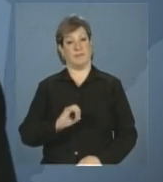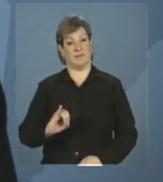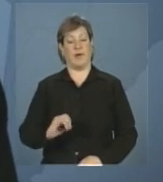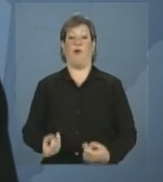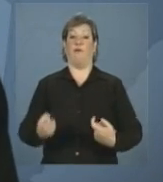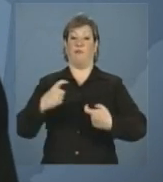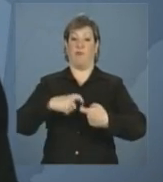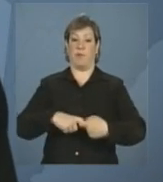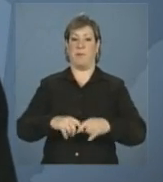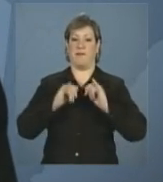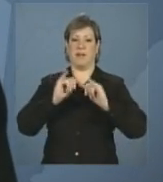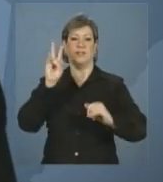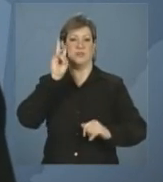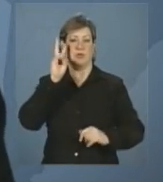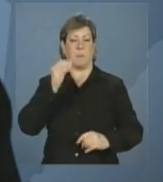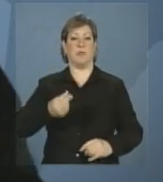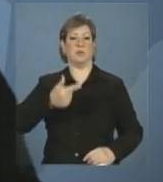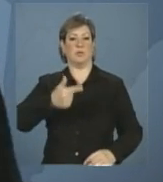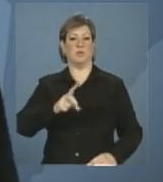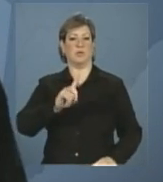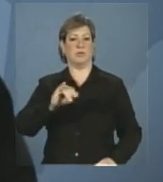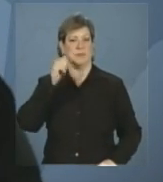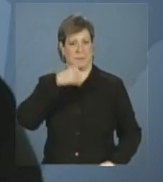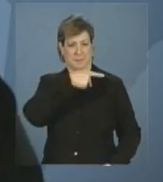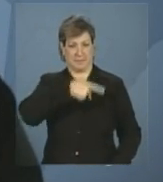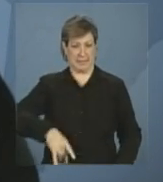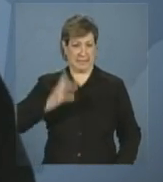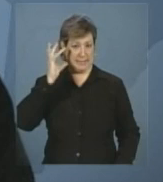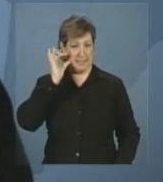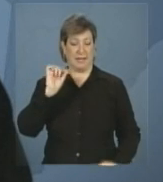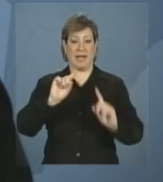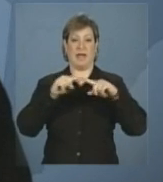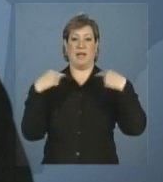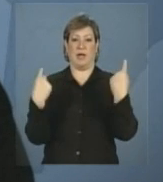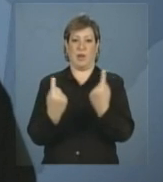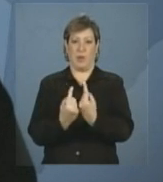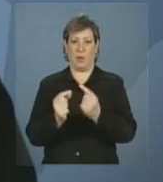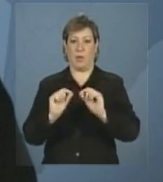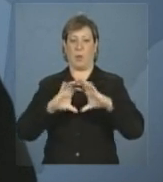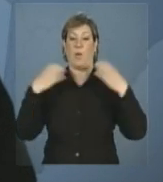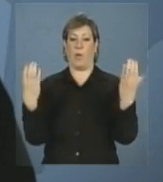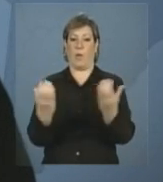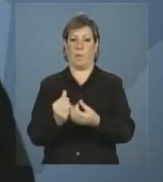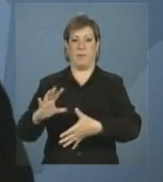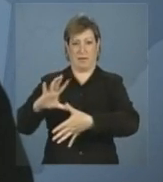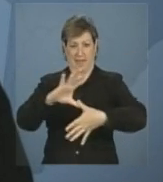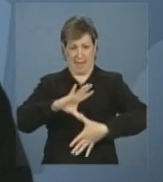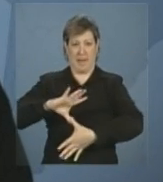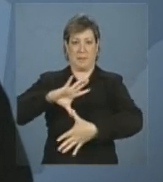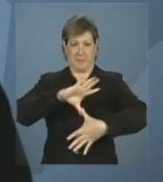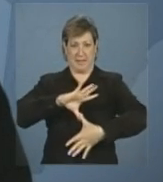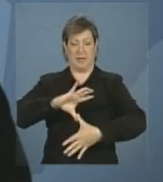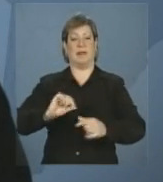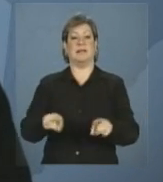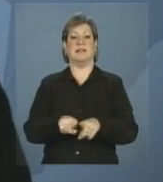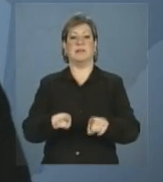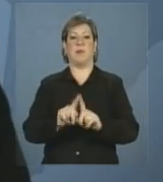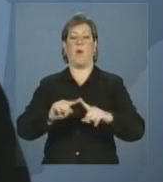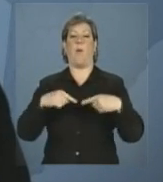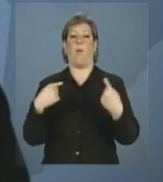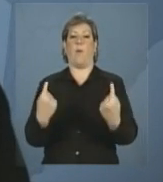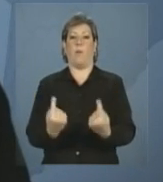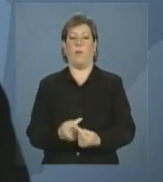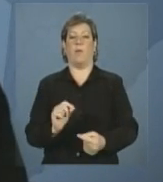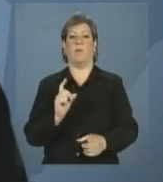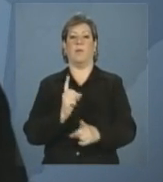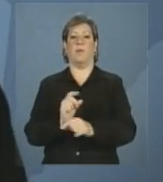Olá, voltamos a falar sobre o segundo dia da presidenta Dilma Rousseff na reunião de Cúpula das Américas. E a realização do encontro, que reúne